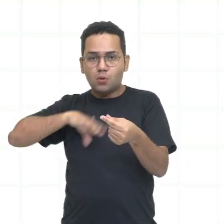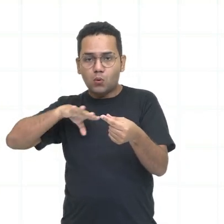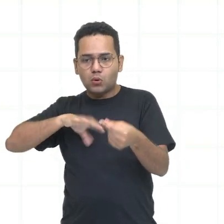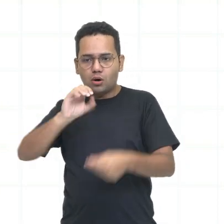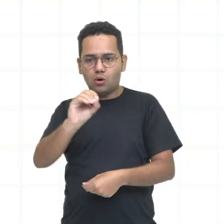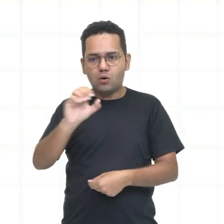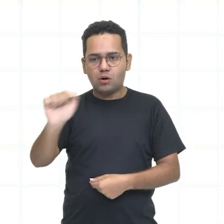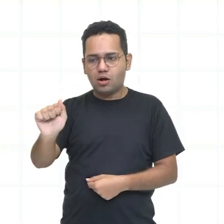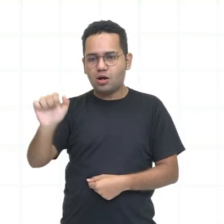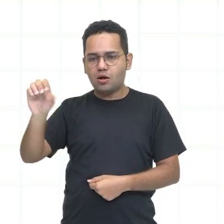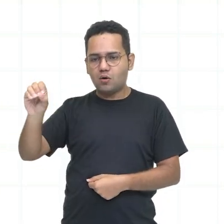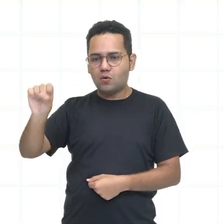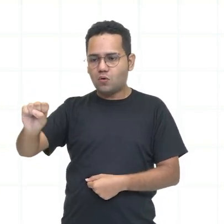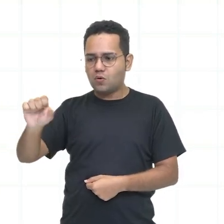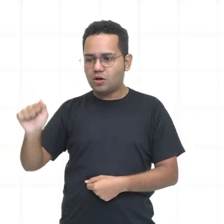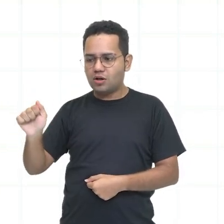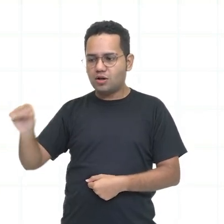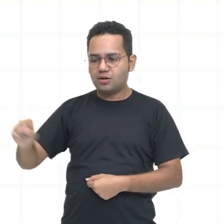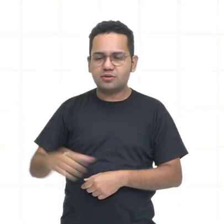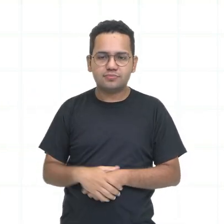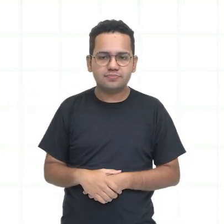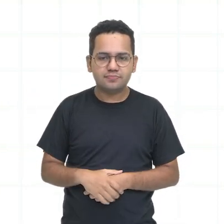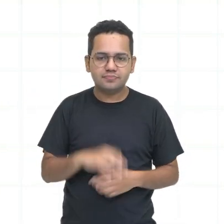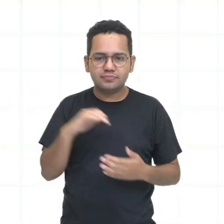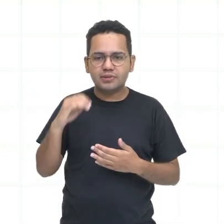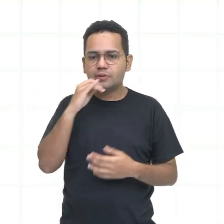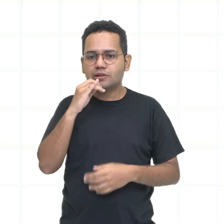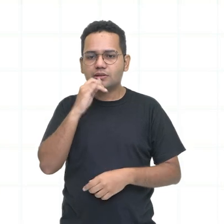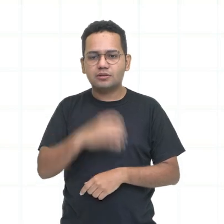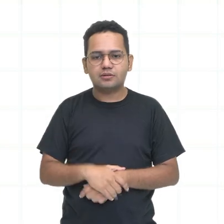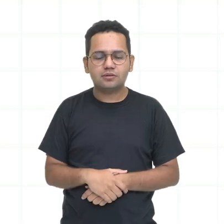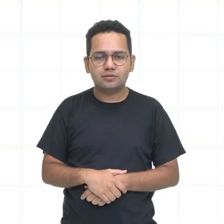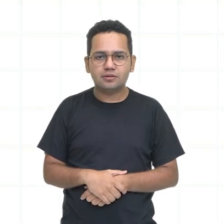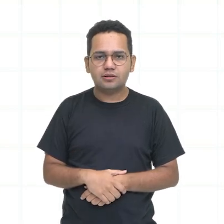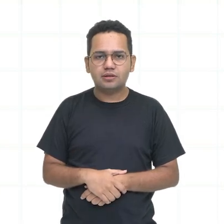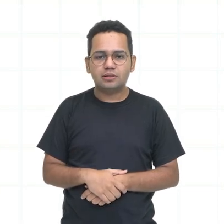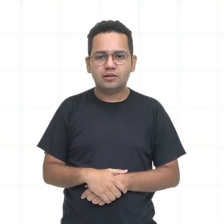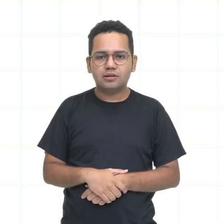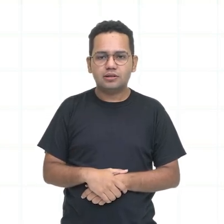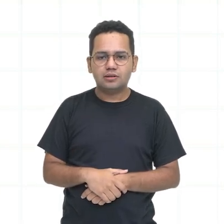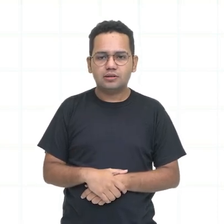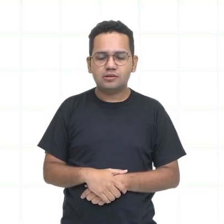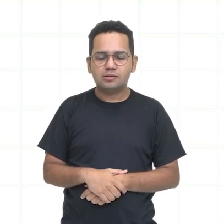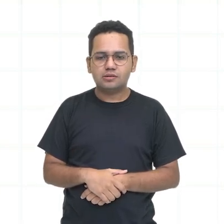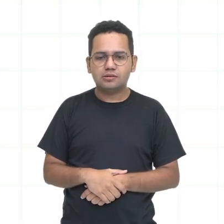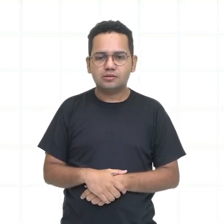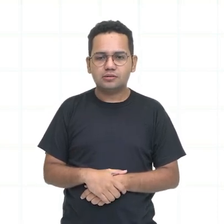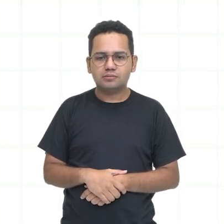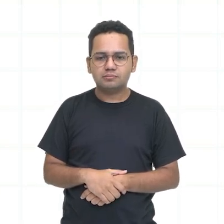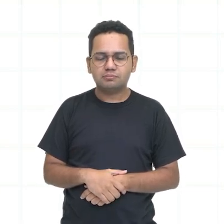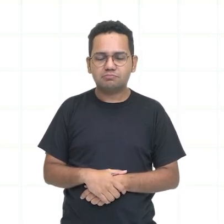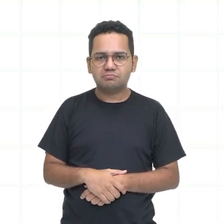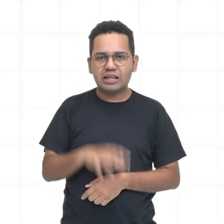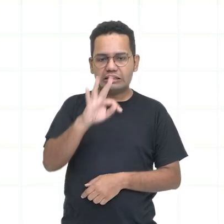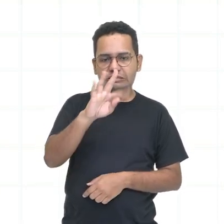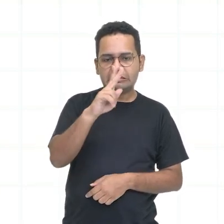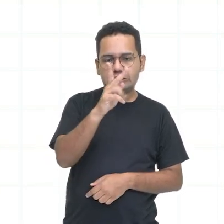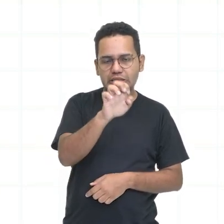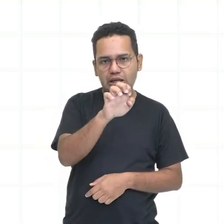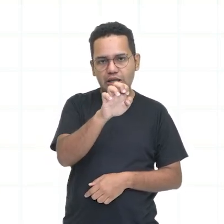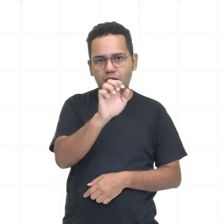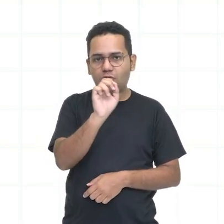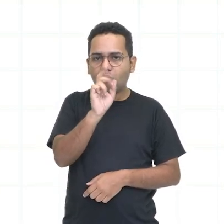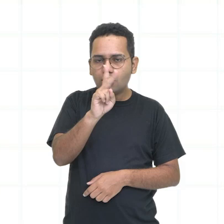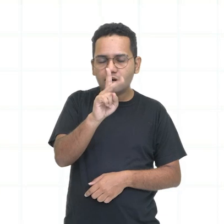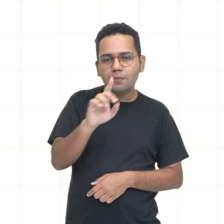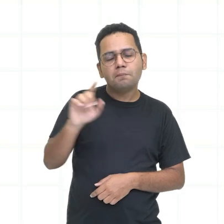artigo, tá, gente, ele pode ser muito próximo de the, e não necessariamente de. Mas também não é um fator de